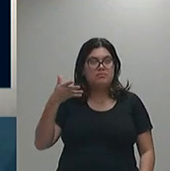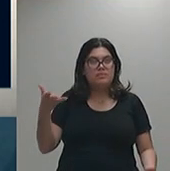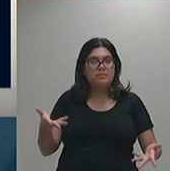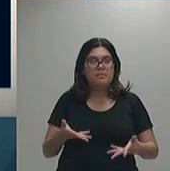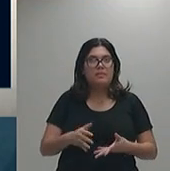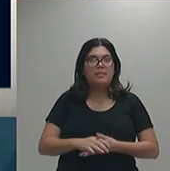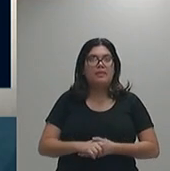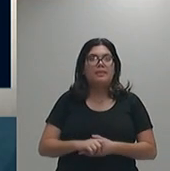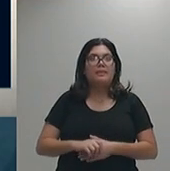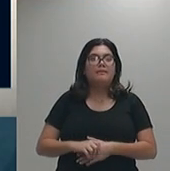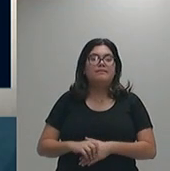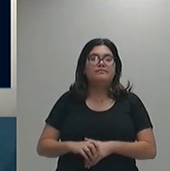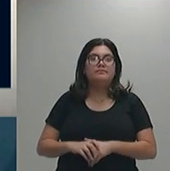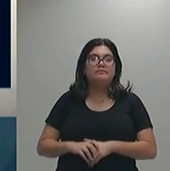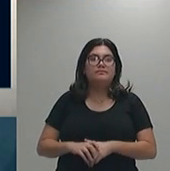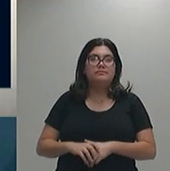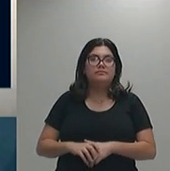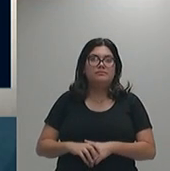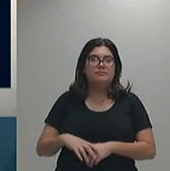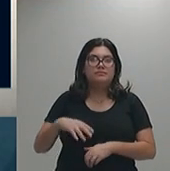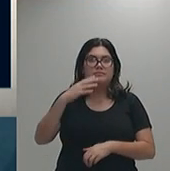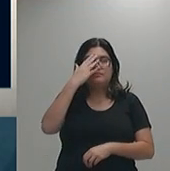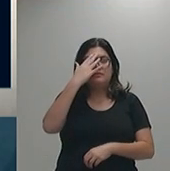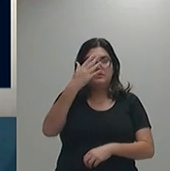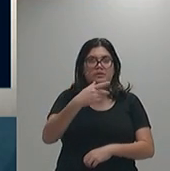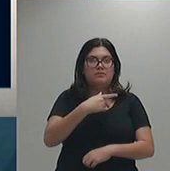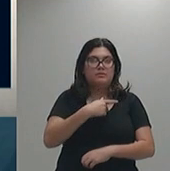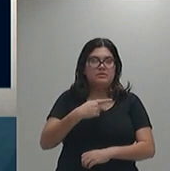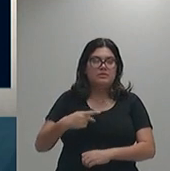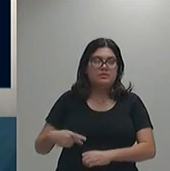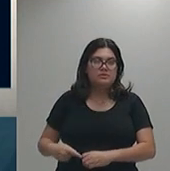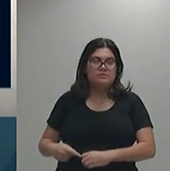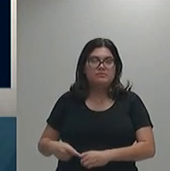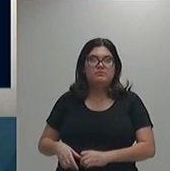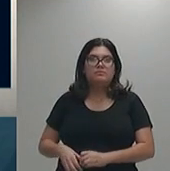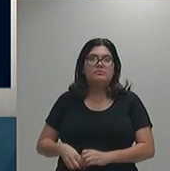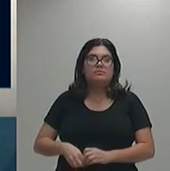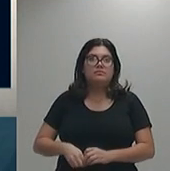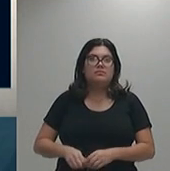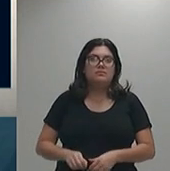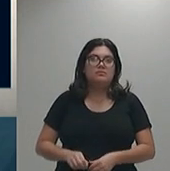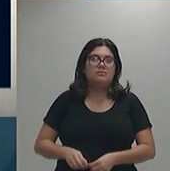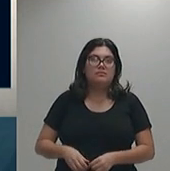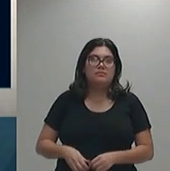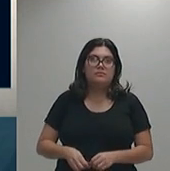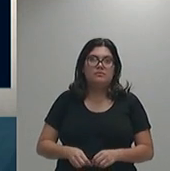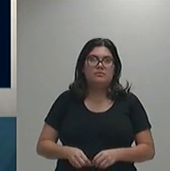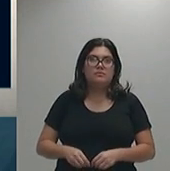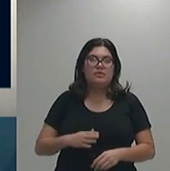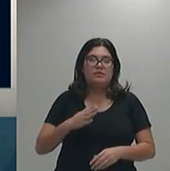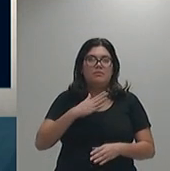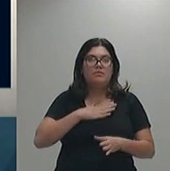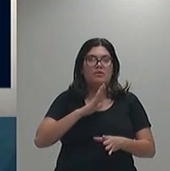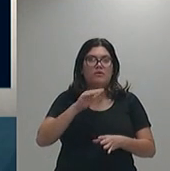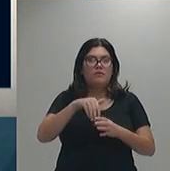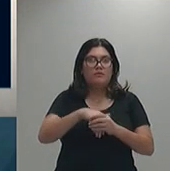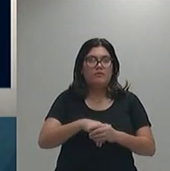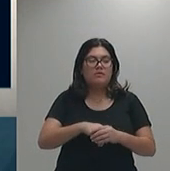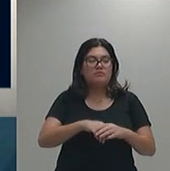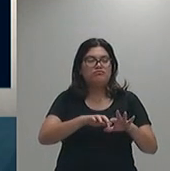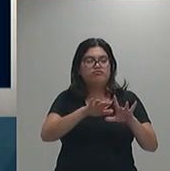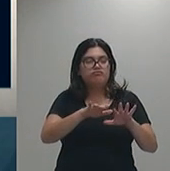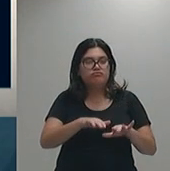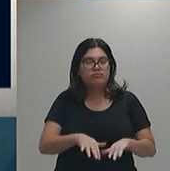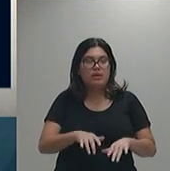bom obrigada senhor presidente eu trouxe o meu voto escrito Presidente mais